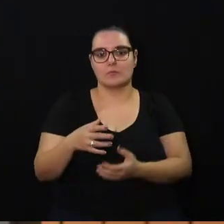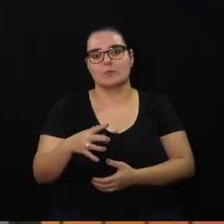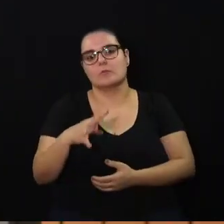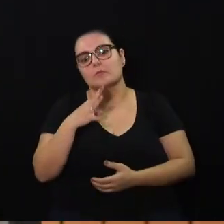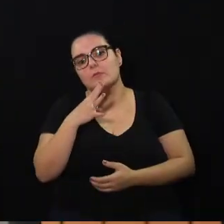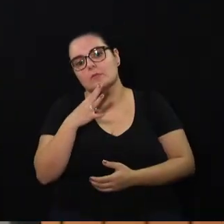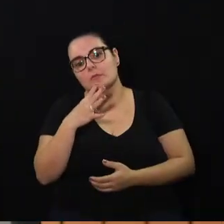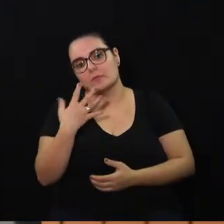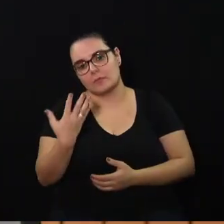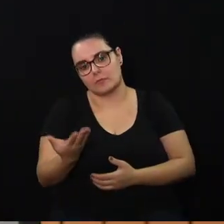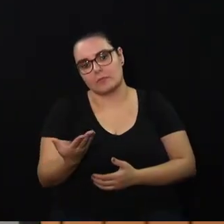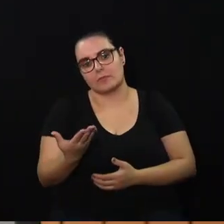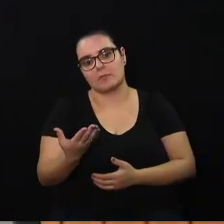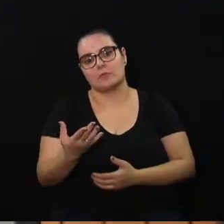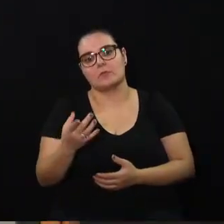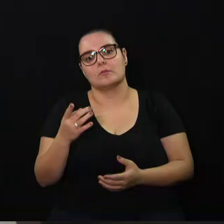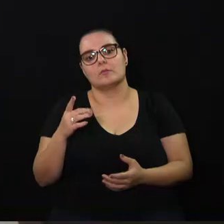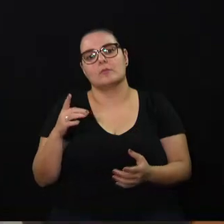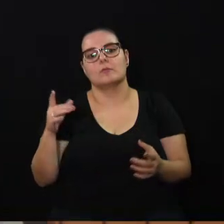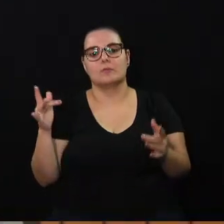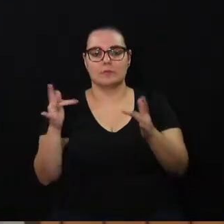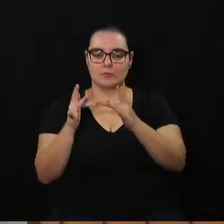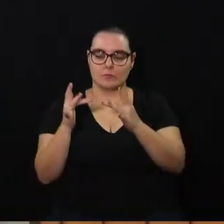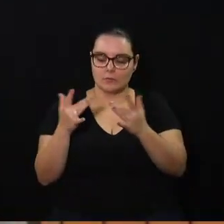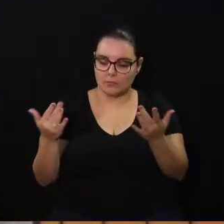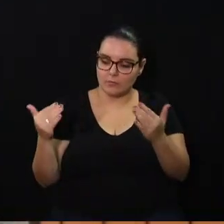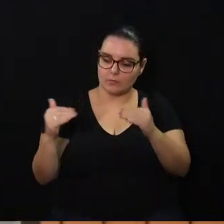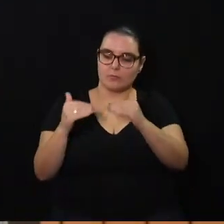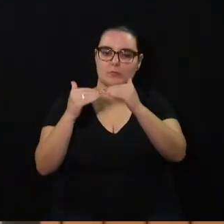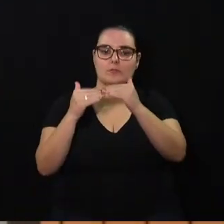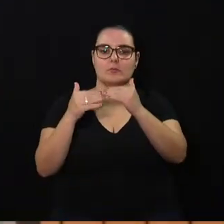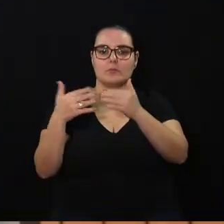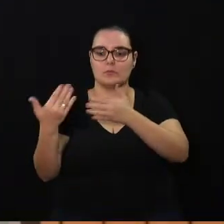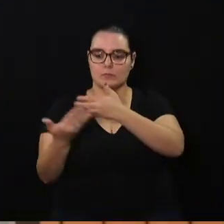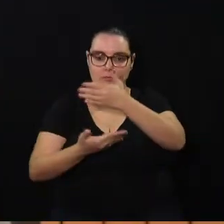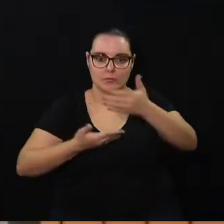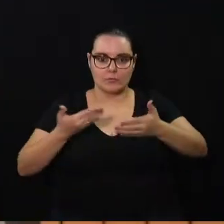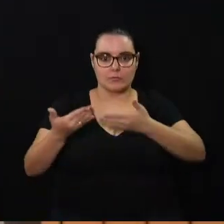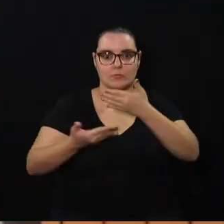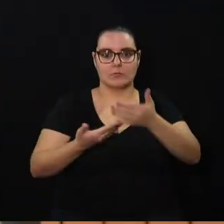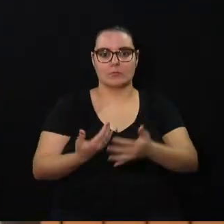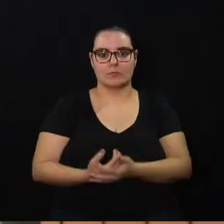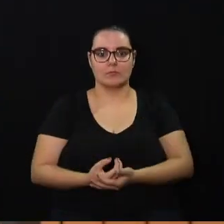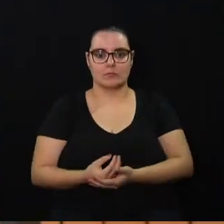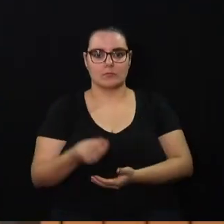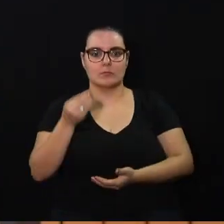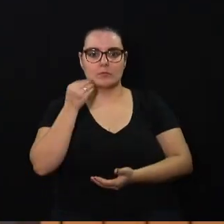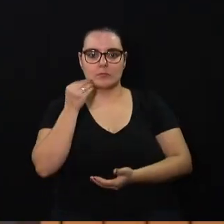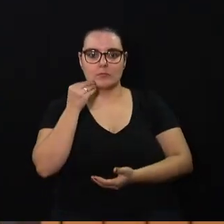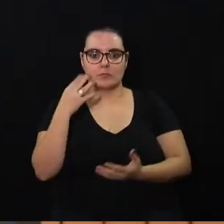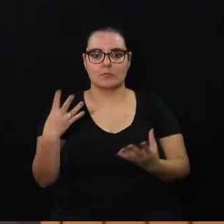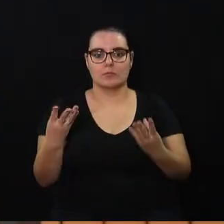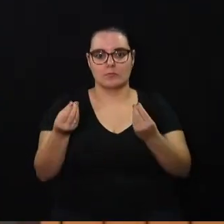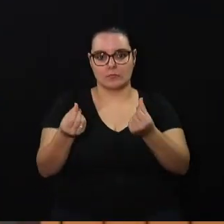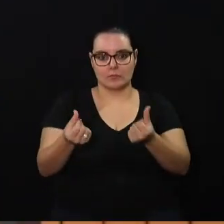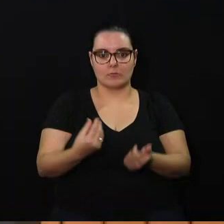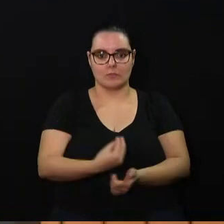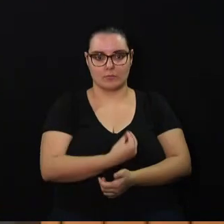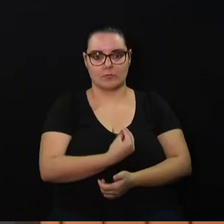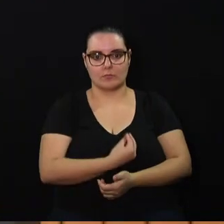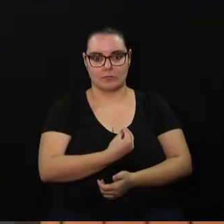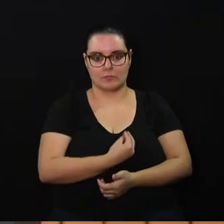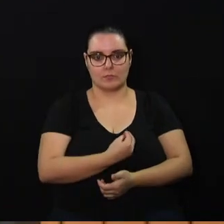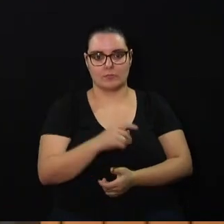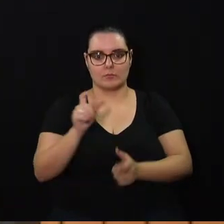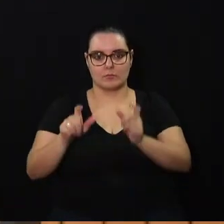conhecendo se identificando e trocando idéia de retratar tentar buscar uma qualidade de vida melhor para